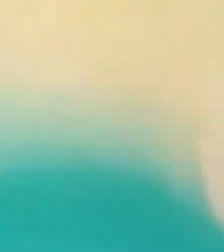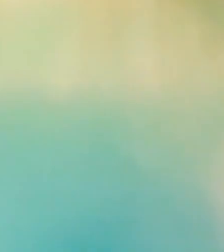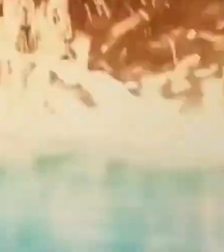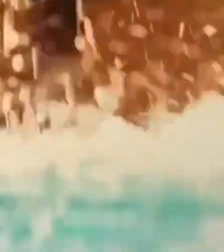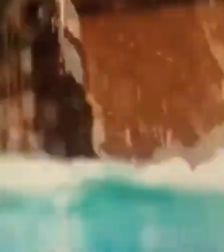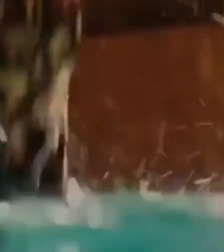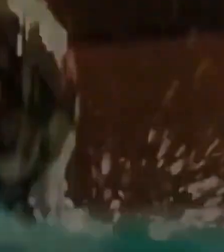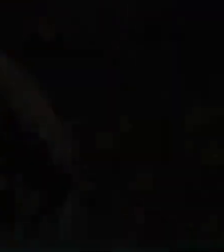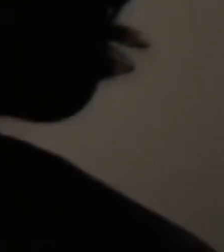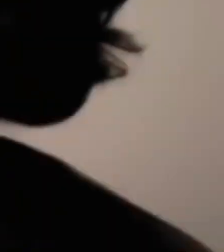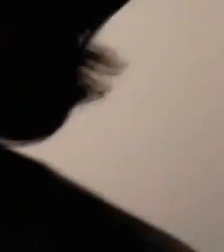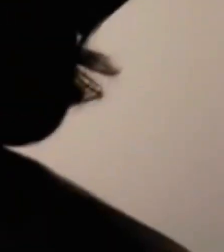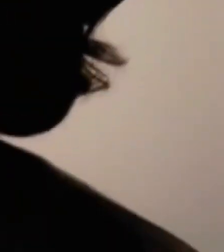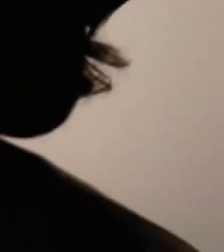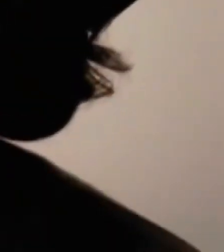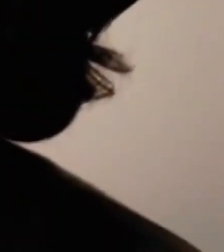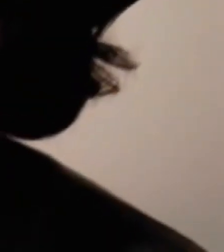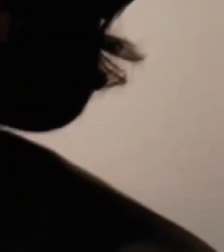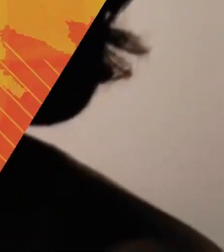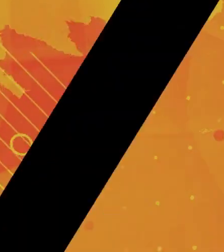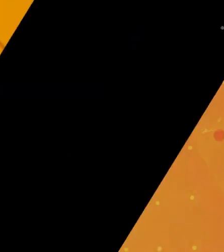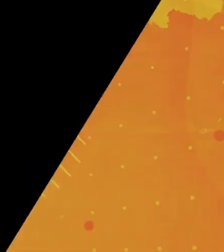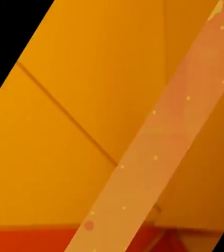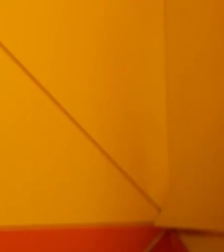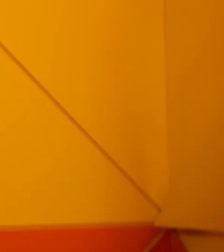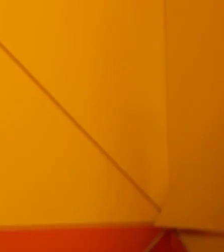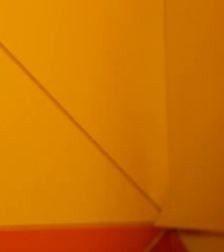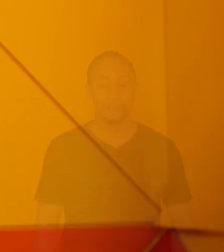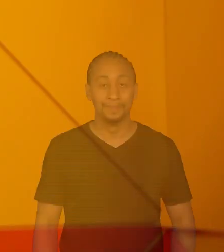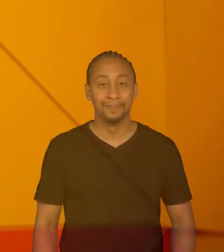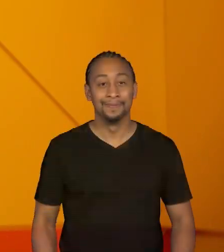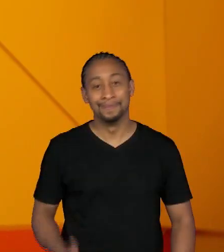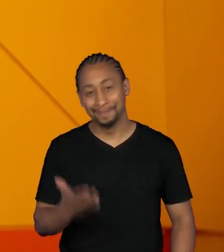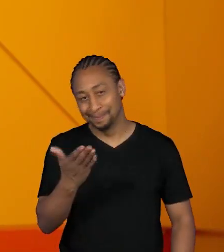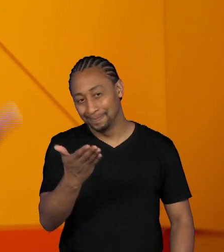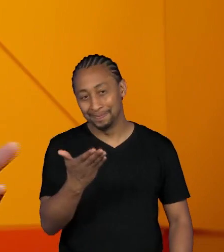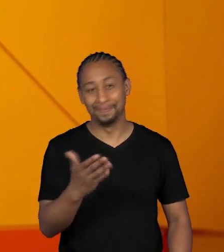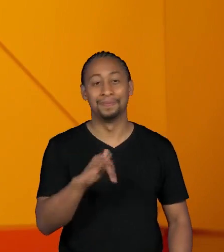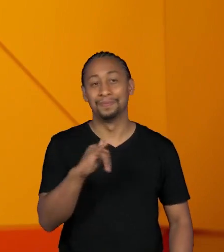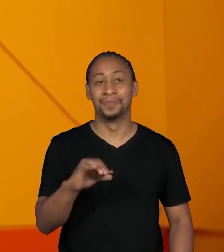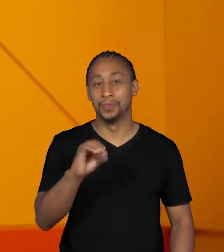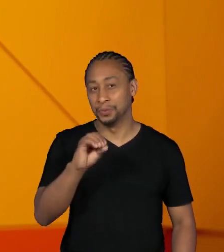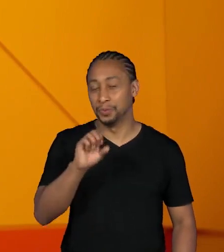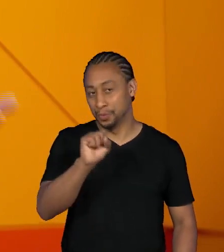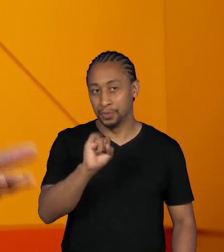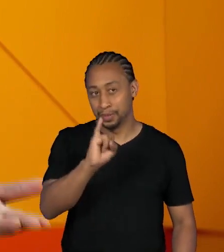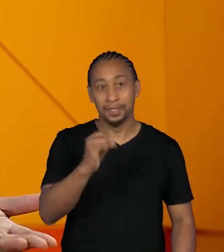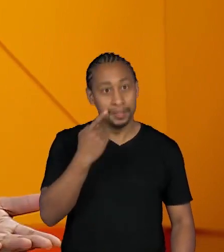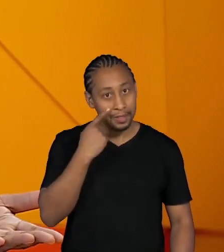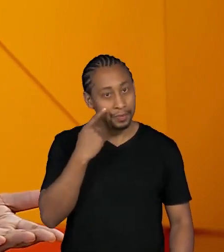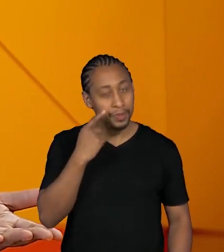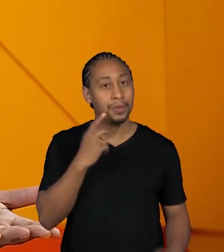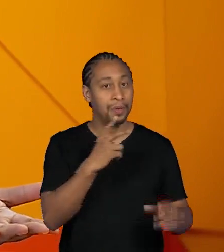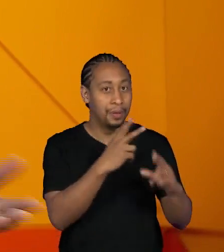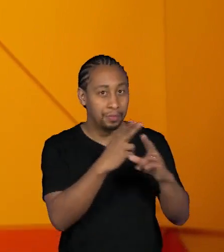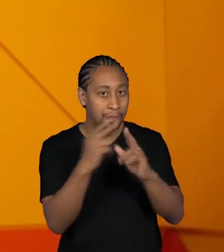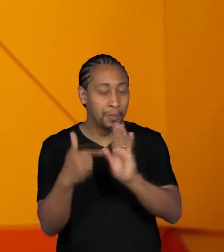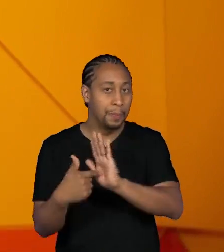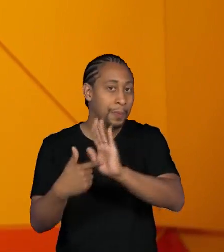you. I love you. Josi, quando a gente assiste esse VT, a gente pensa logo em